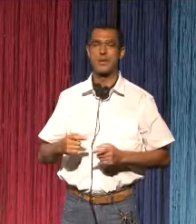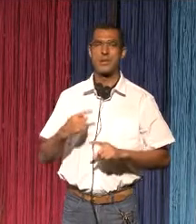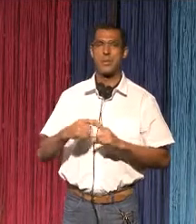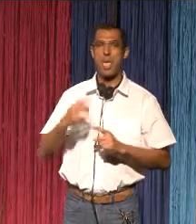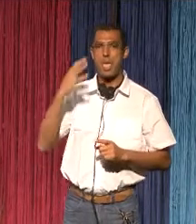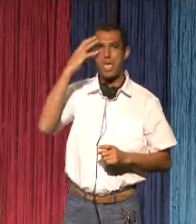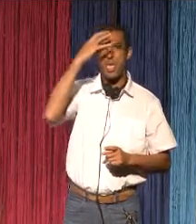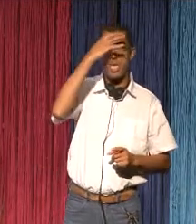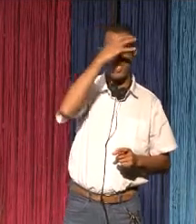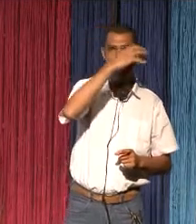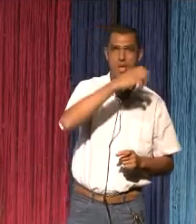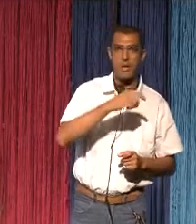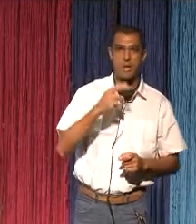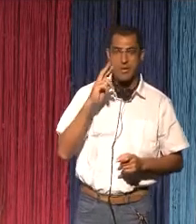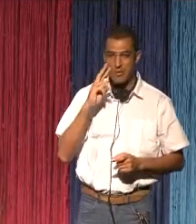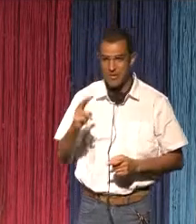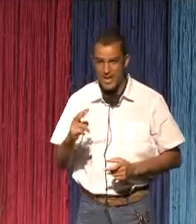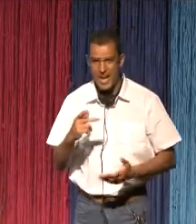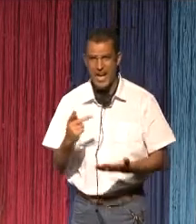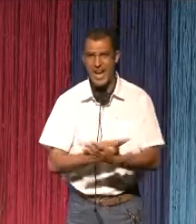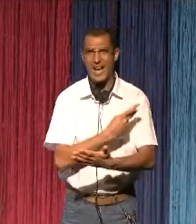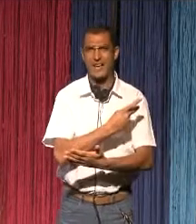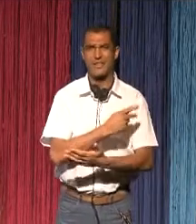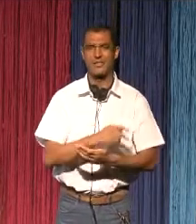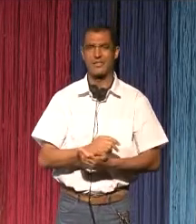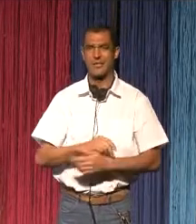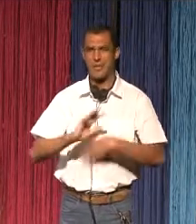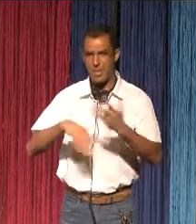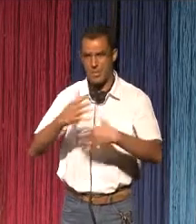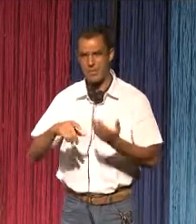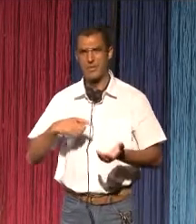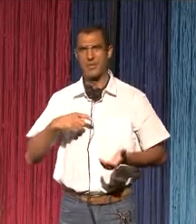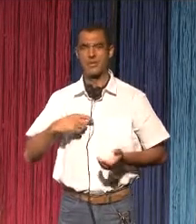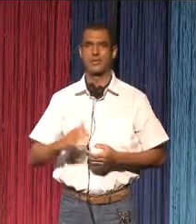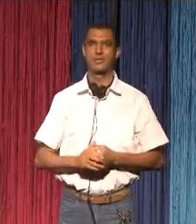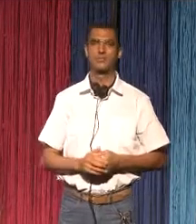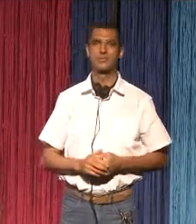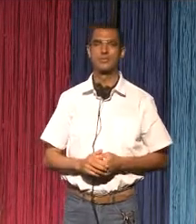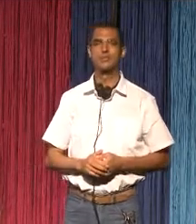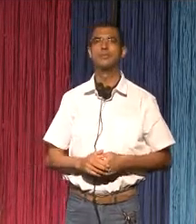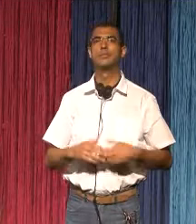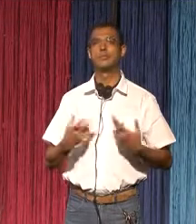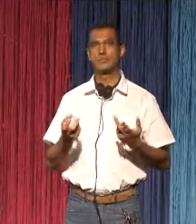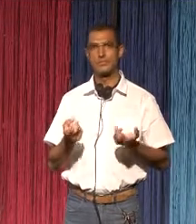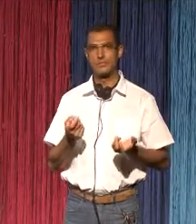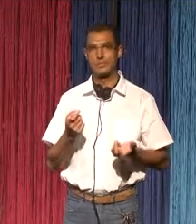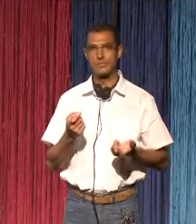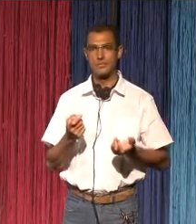distraem, se atrapalham, né? Então,